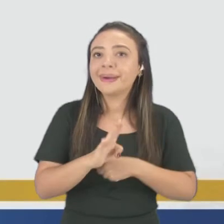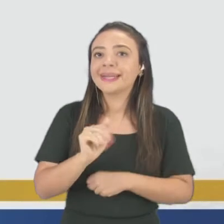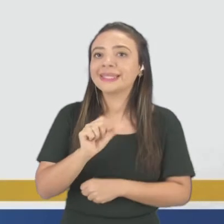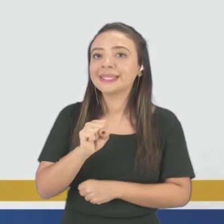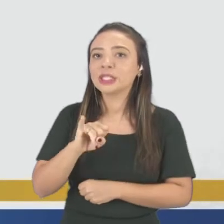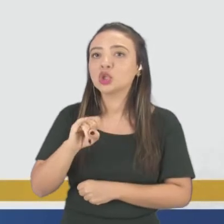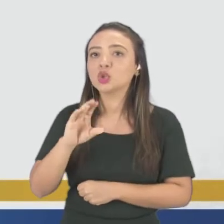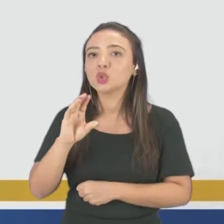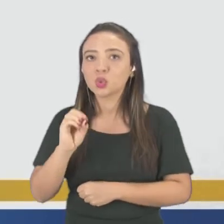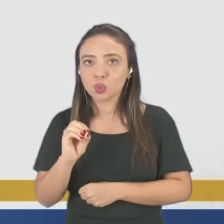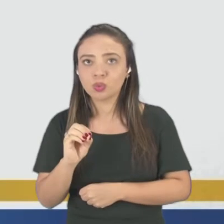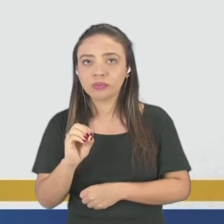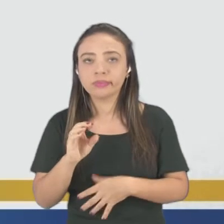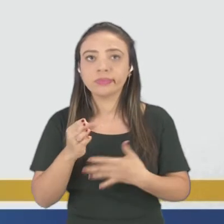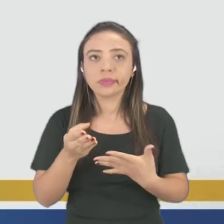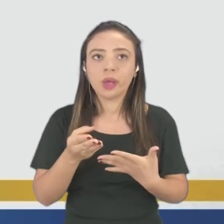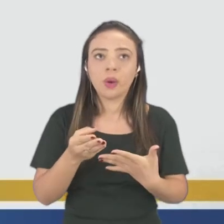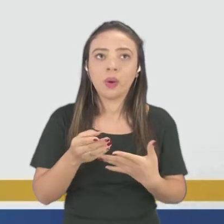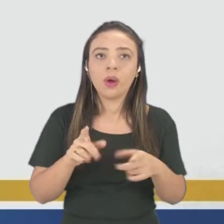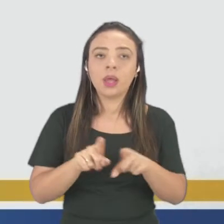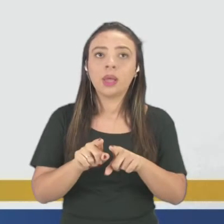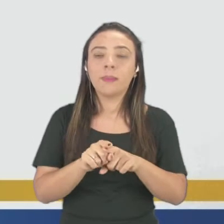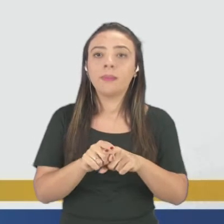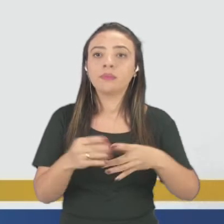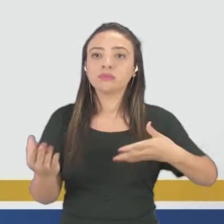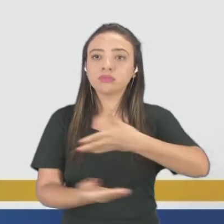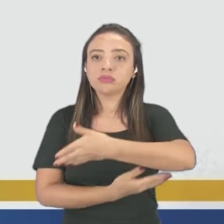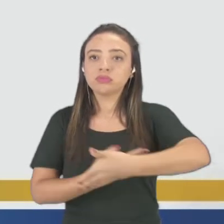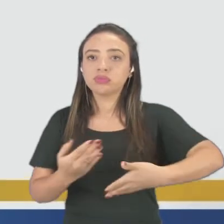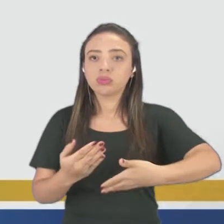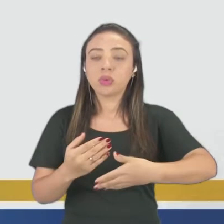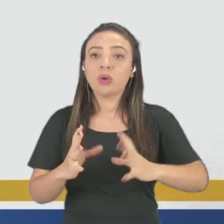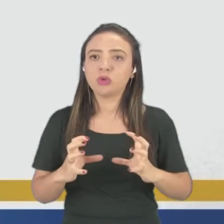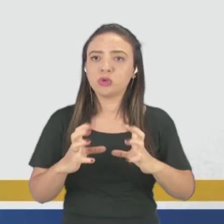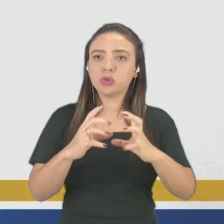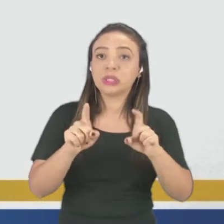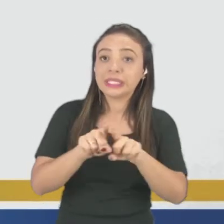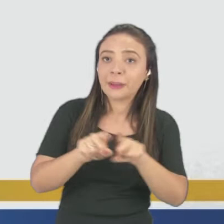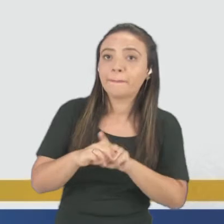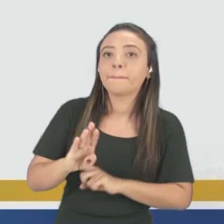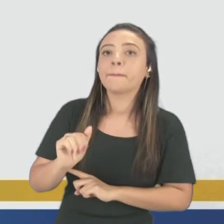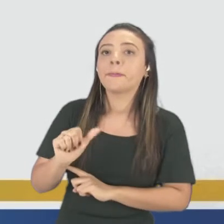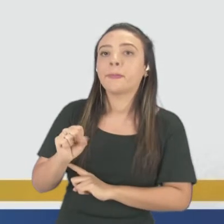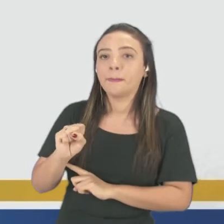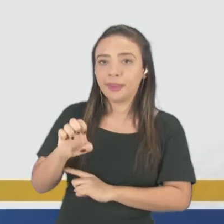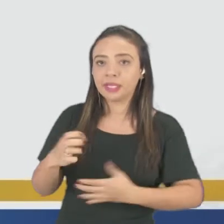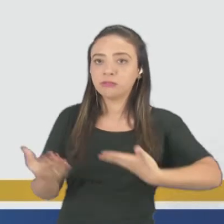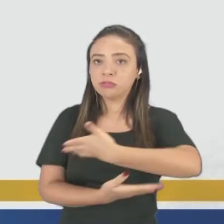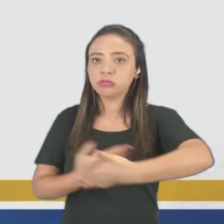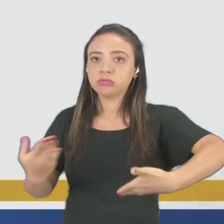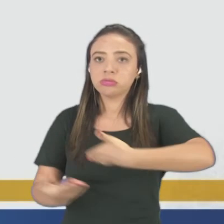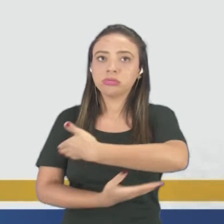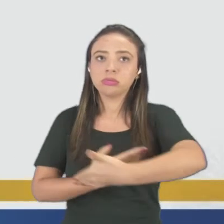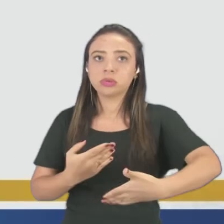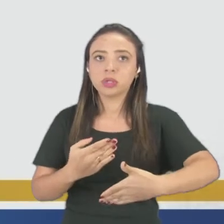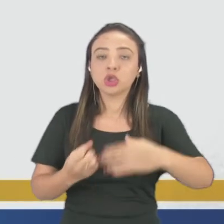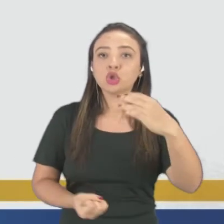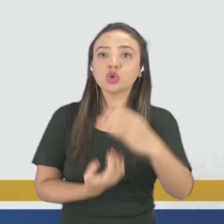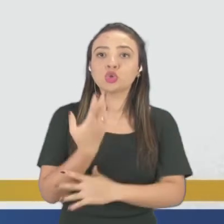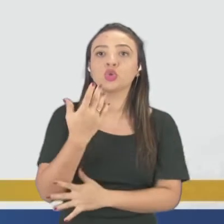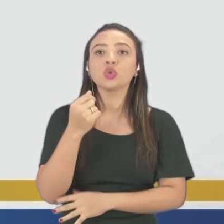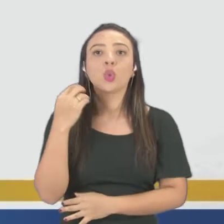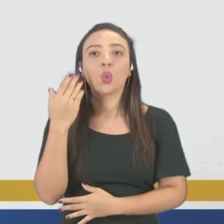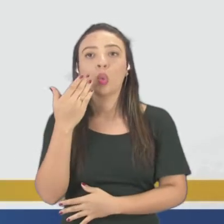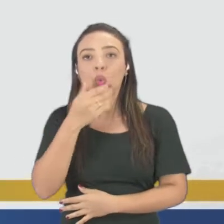um caráter anfótero ou seja reagir tanto com ácidos como com base formando que sais